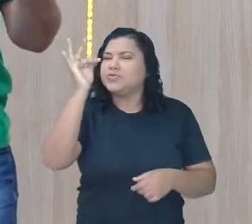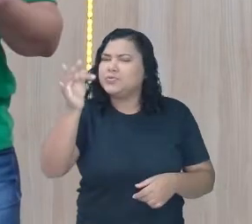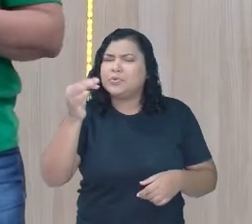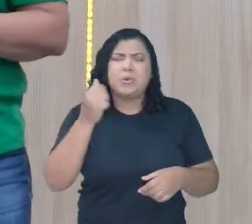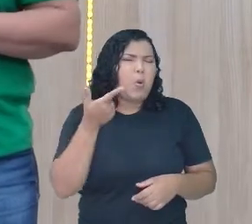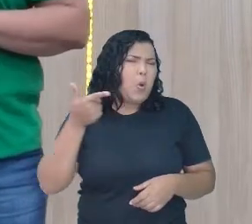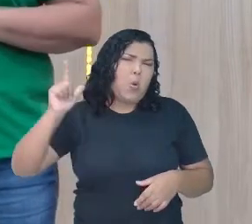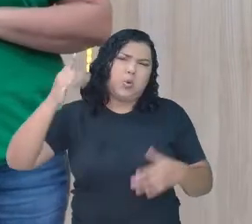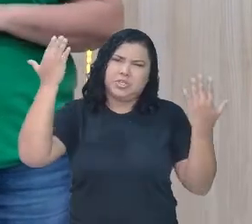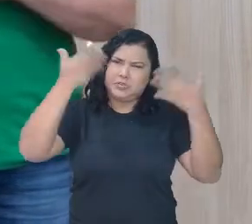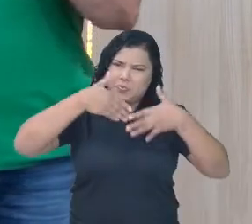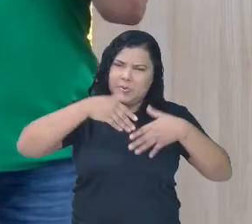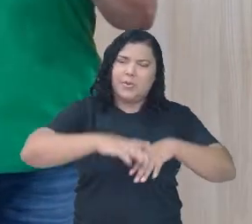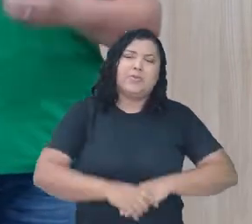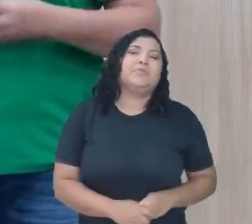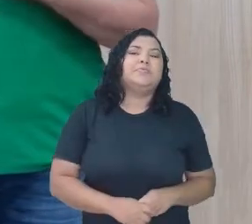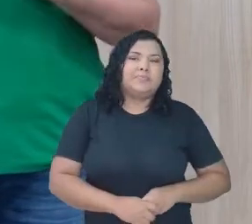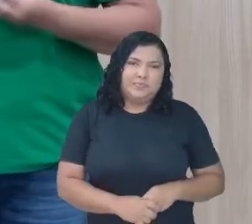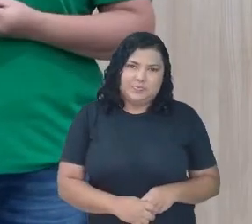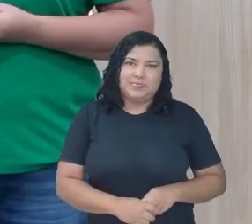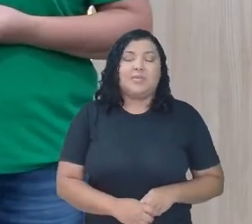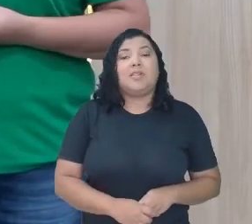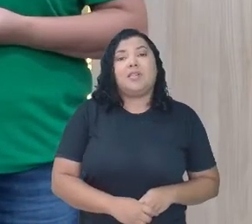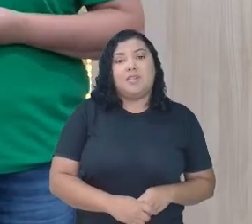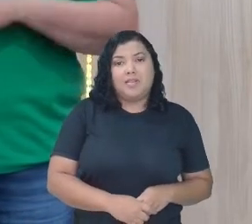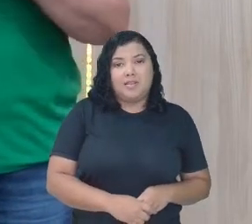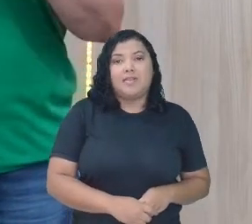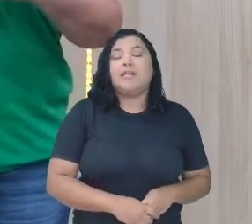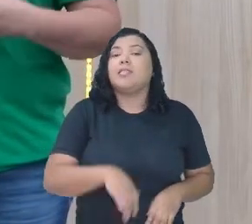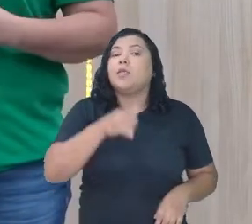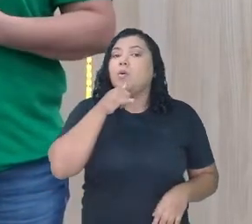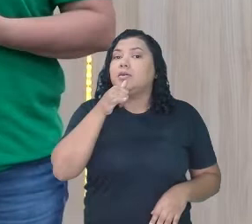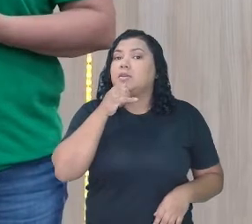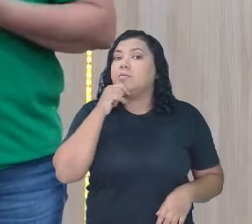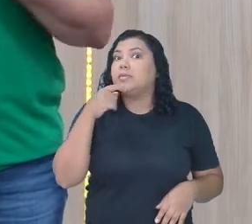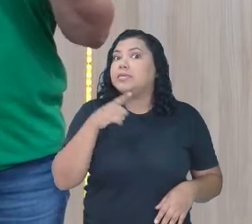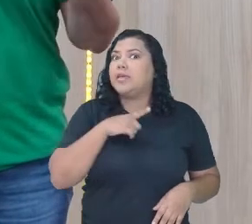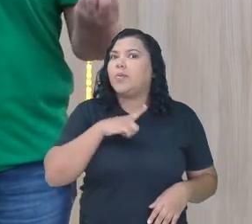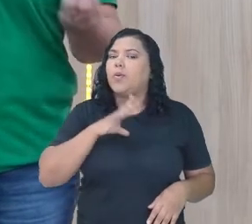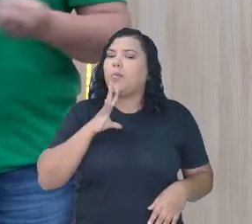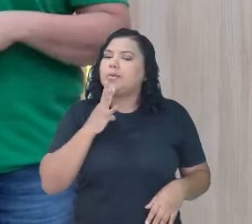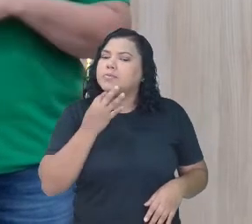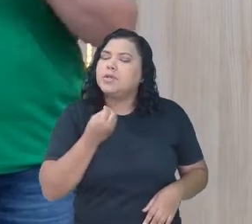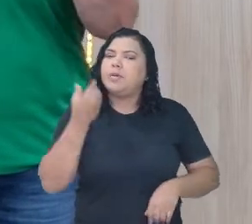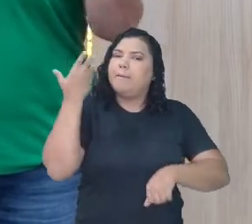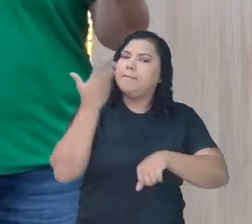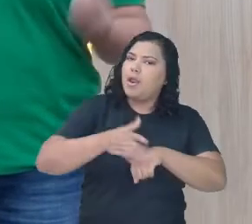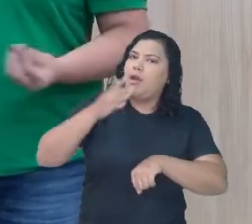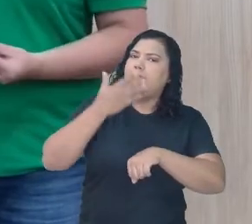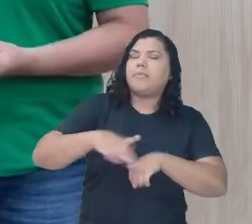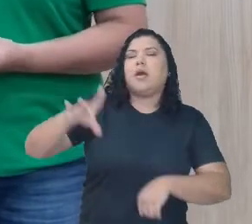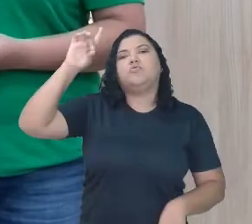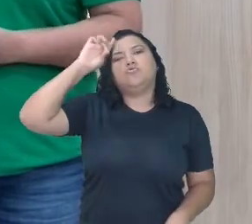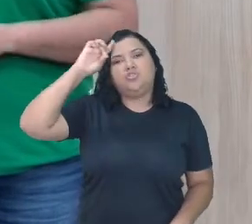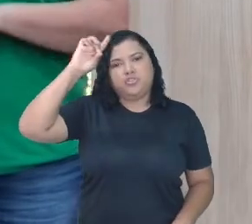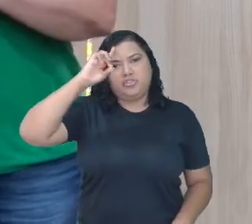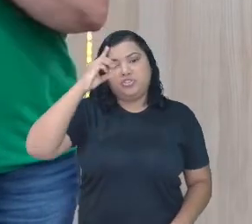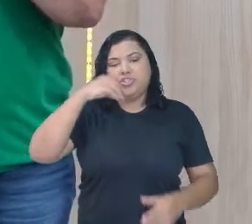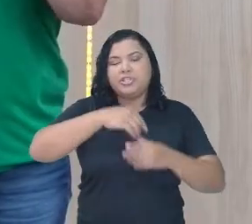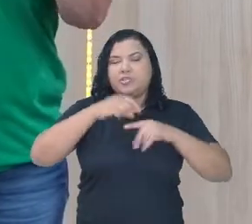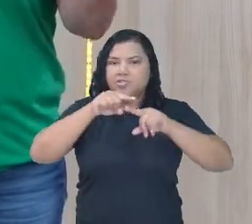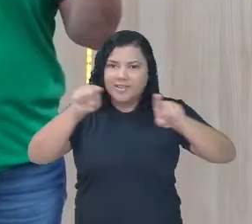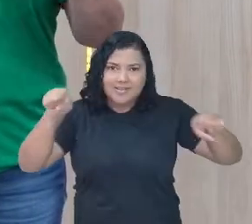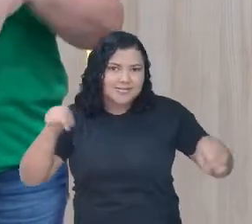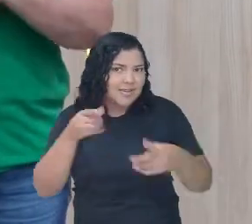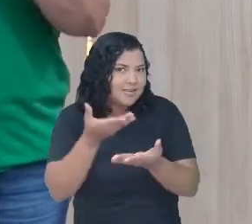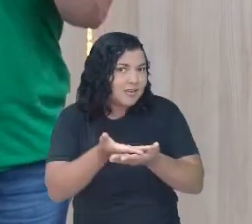futuramente, e outros. E vai estar trazendo conhecimento para ser exercitado no dia a dia, na sala de aula, no